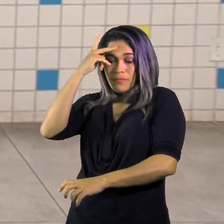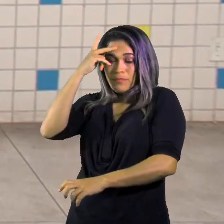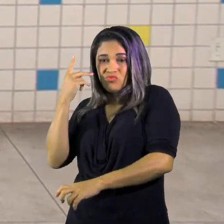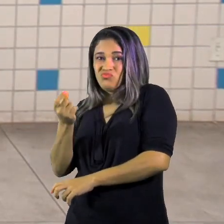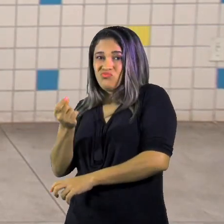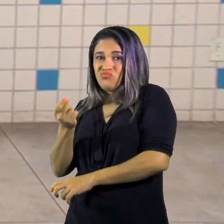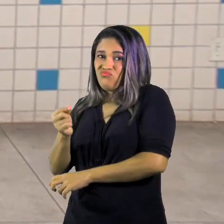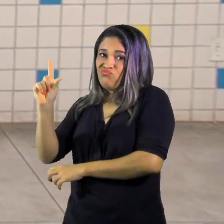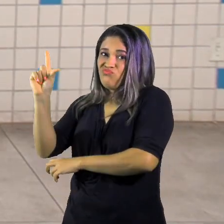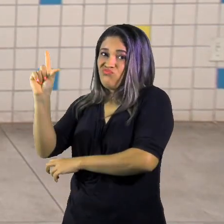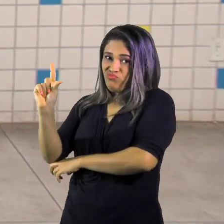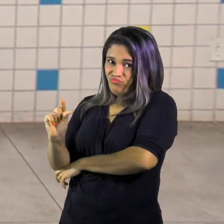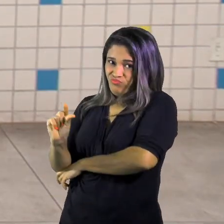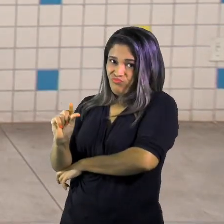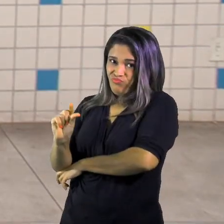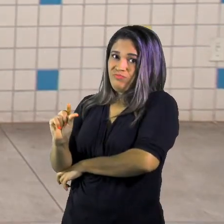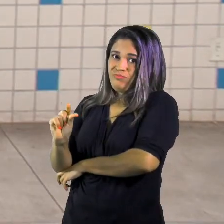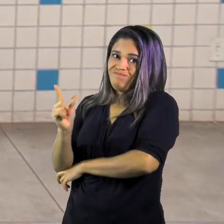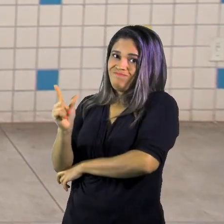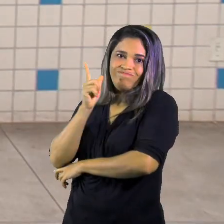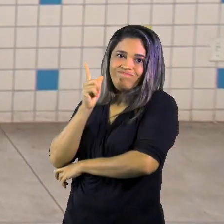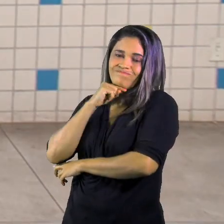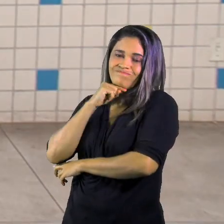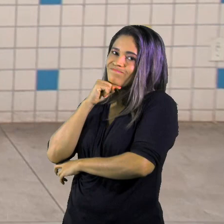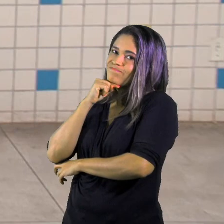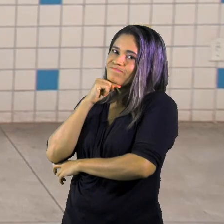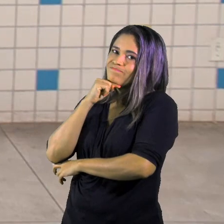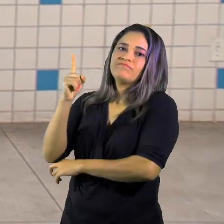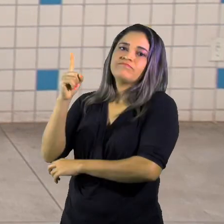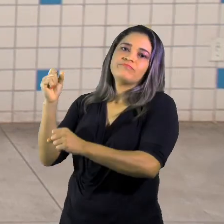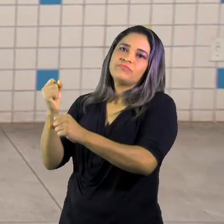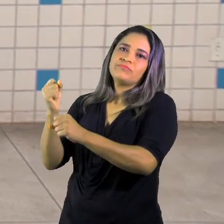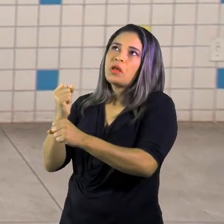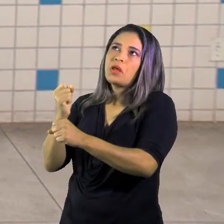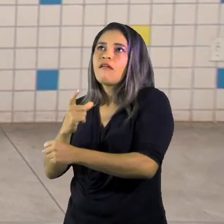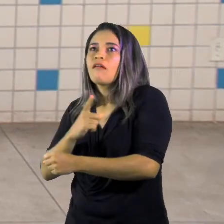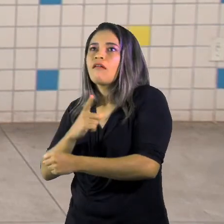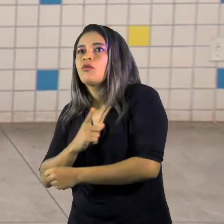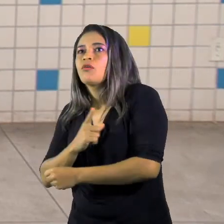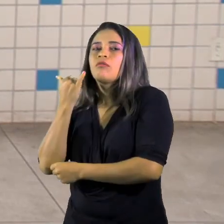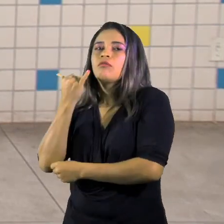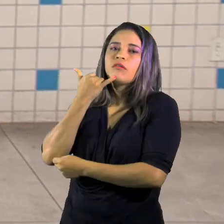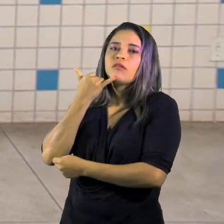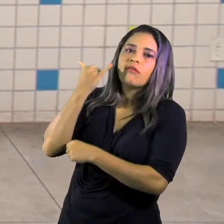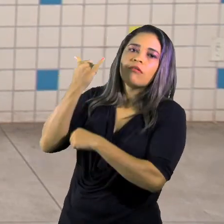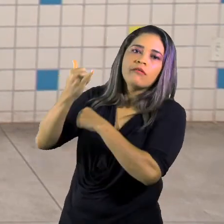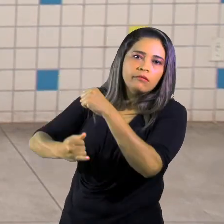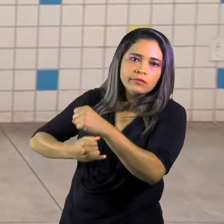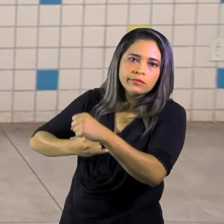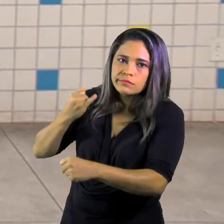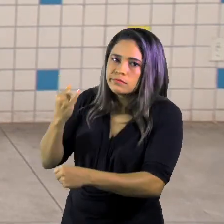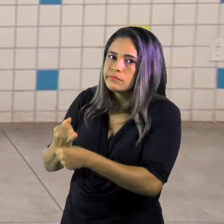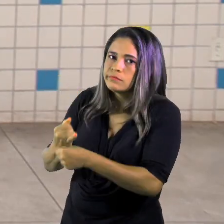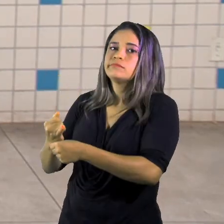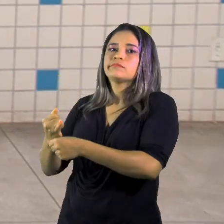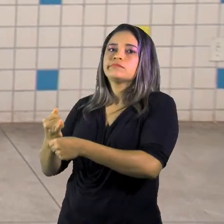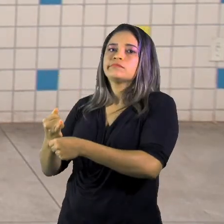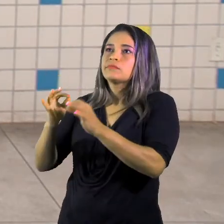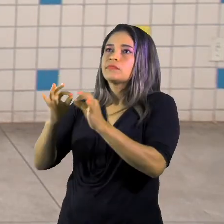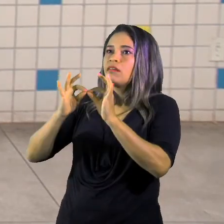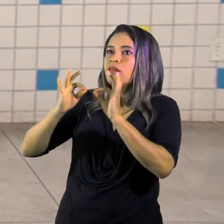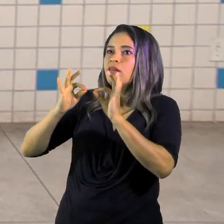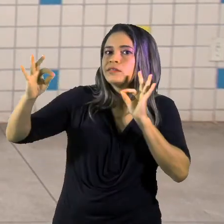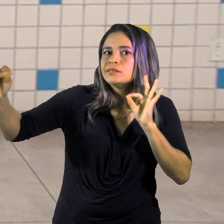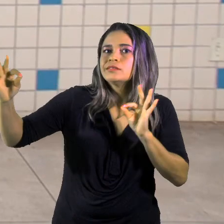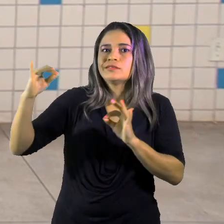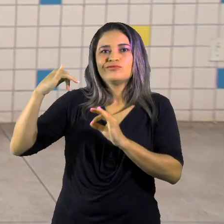não conseguem efetivamente possuir um telefone, internet e rede de fibra